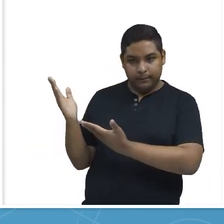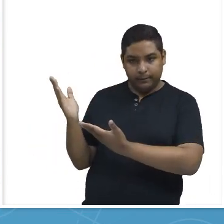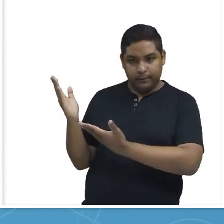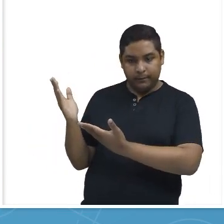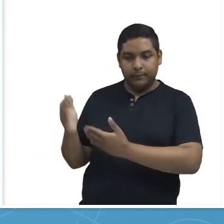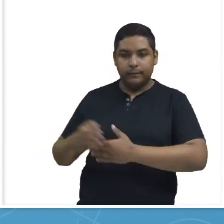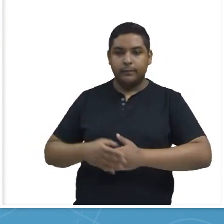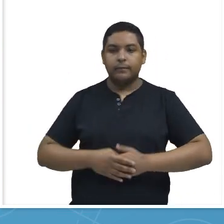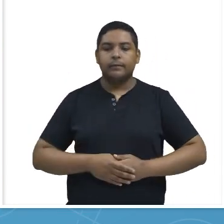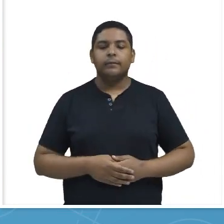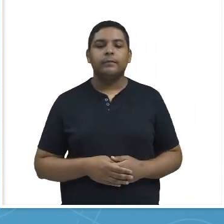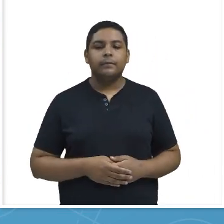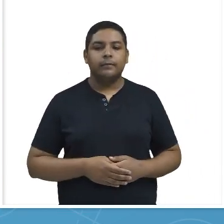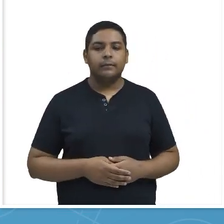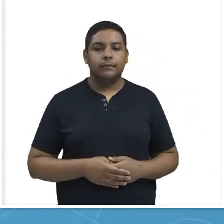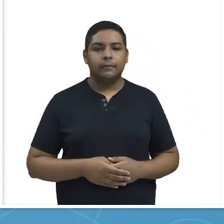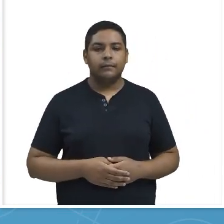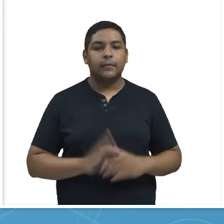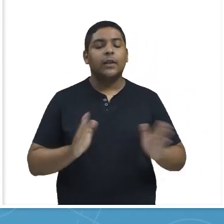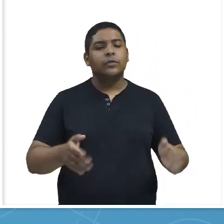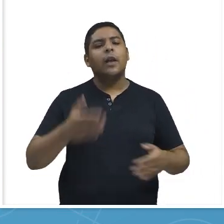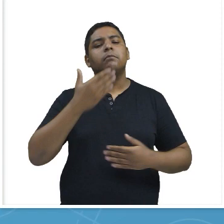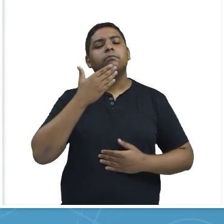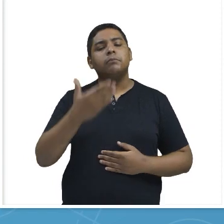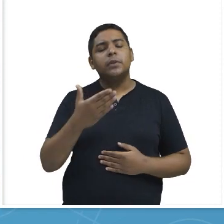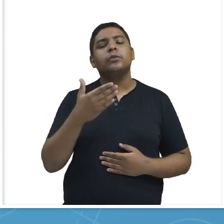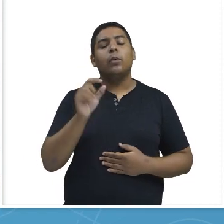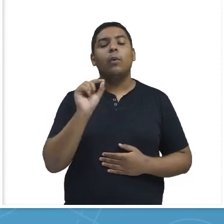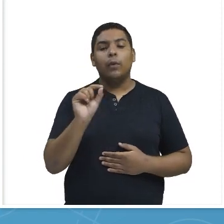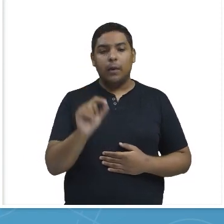Olha só, people, o que eu pedi para vocês fazerem, não é?